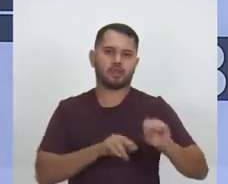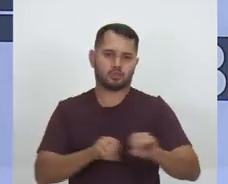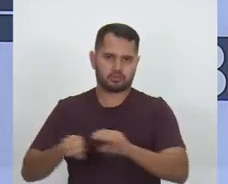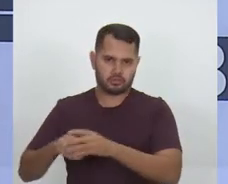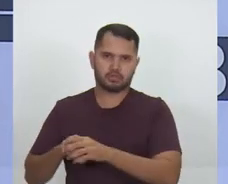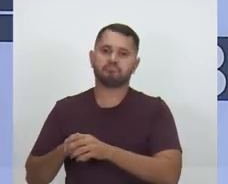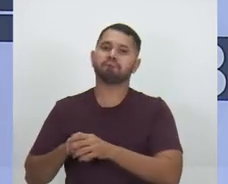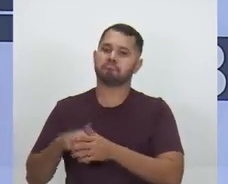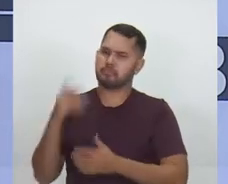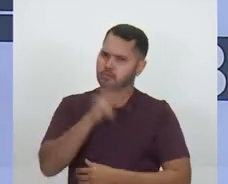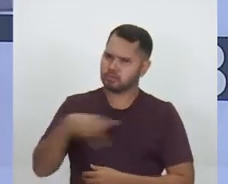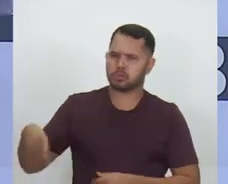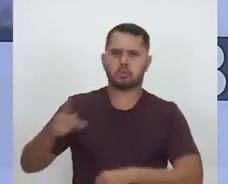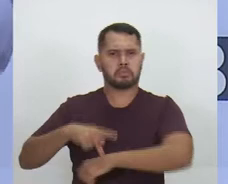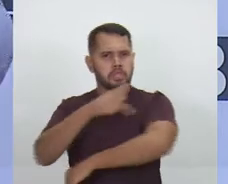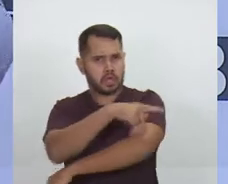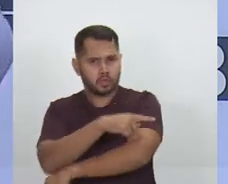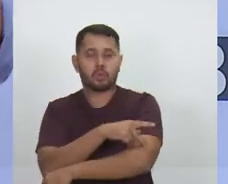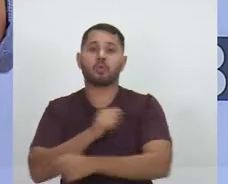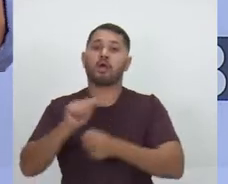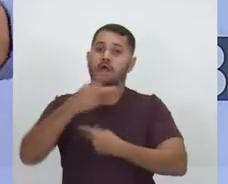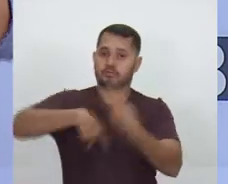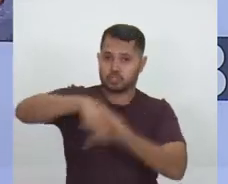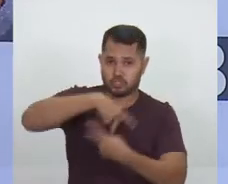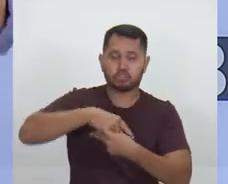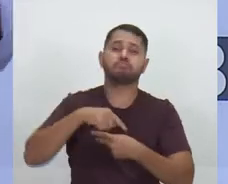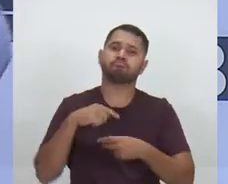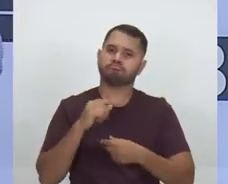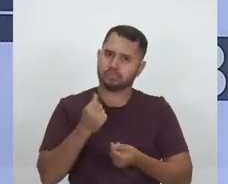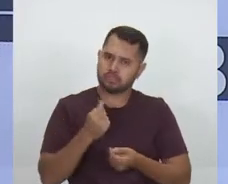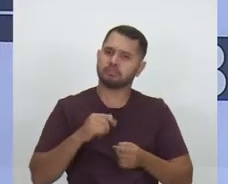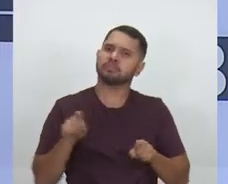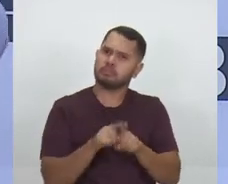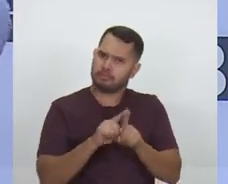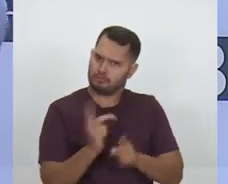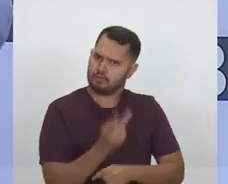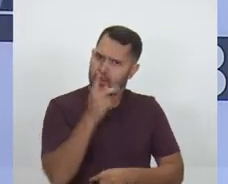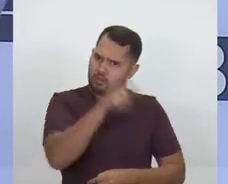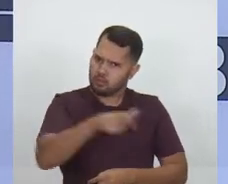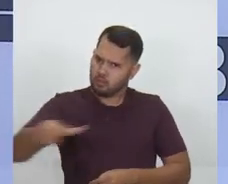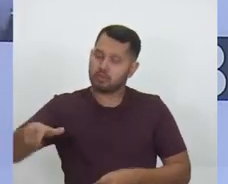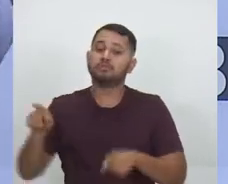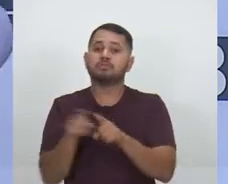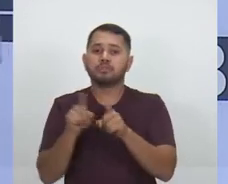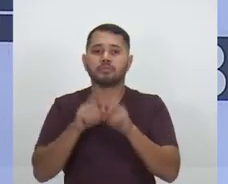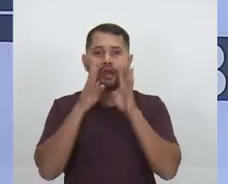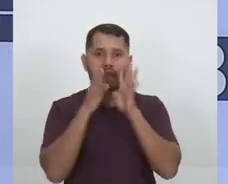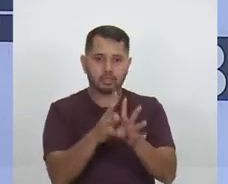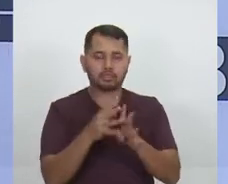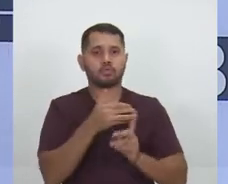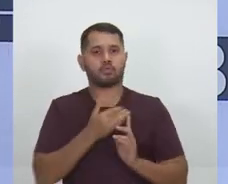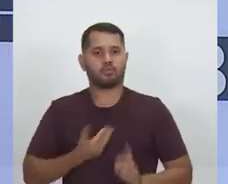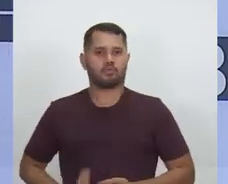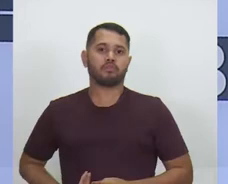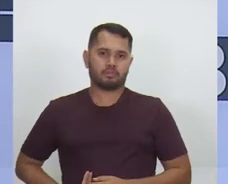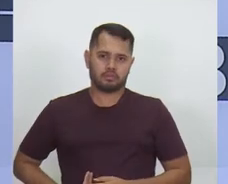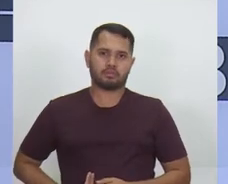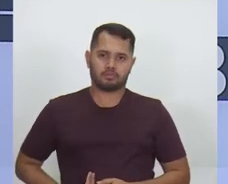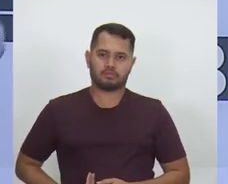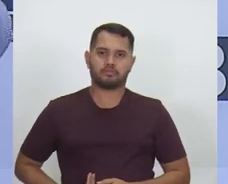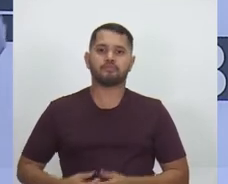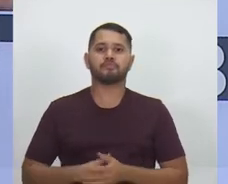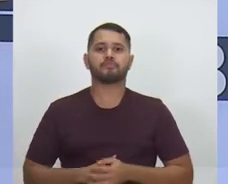professor pedagogo os administrativos precisam do reconhecimento e precisam da atenção do governo do estado